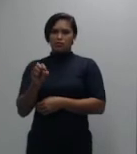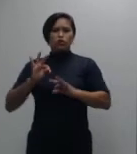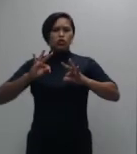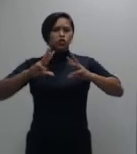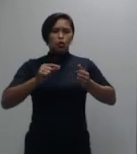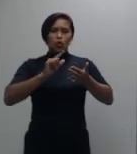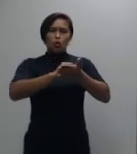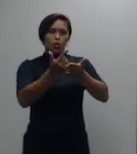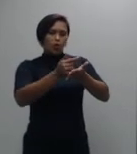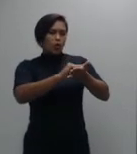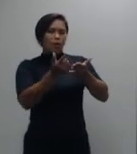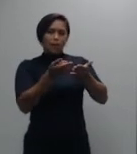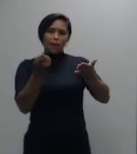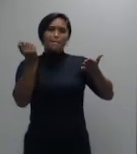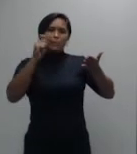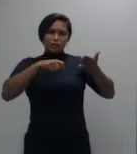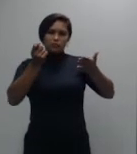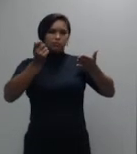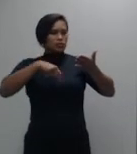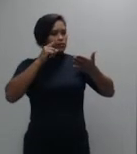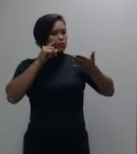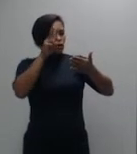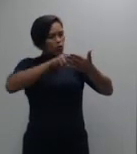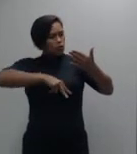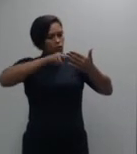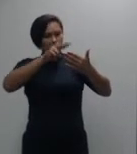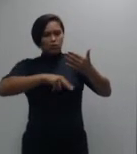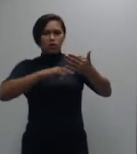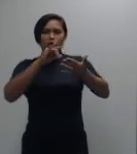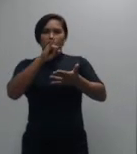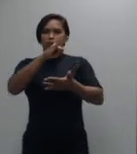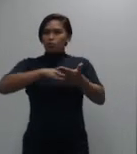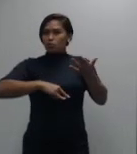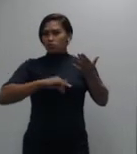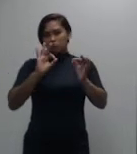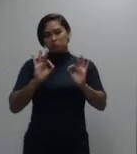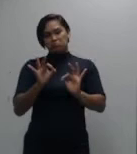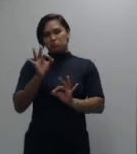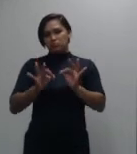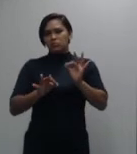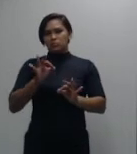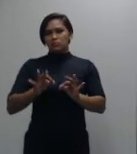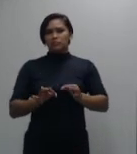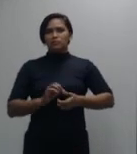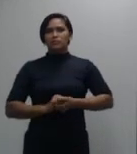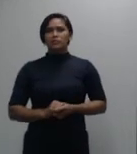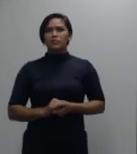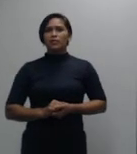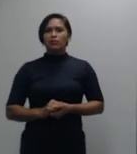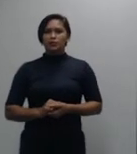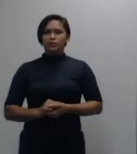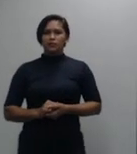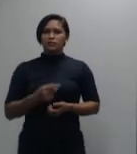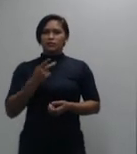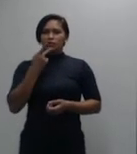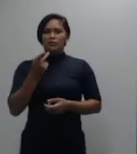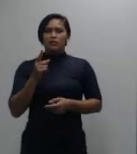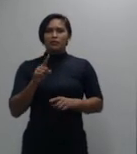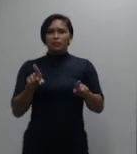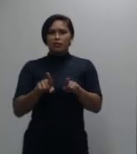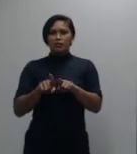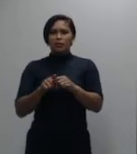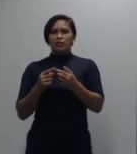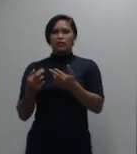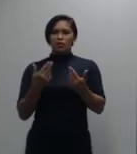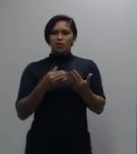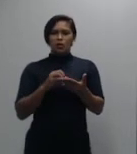possibilidade de os autores simplesmente trazer o documento do trânsito em julgado se trás é o cópia da decisão ou